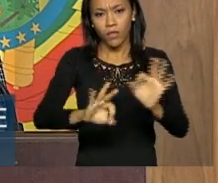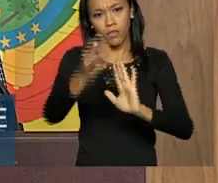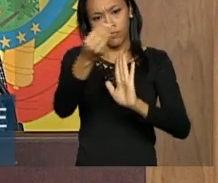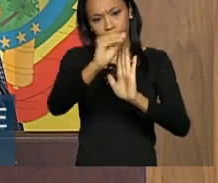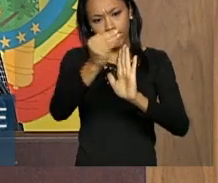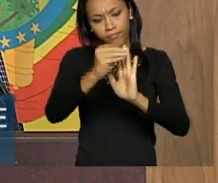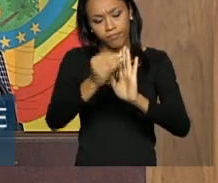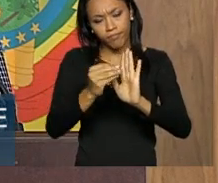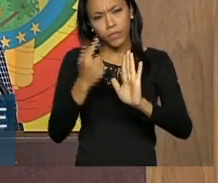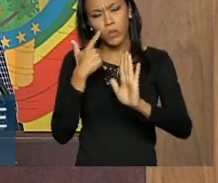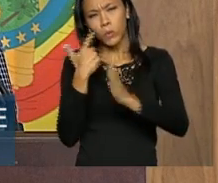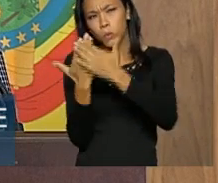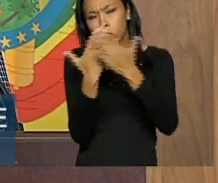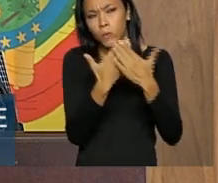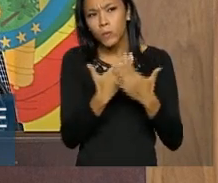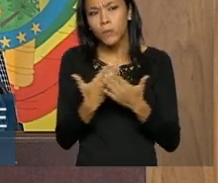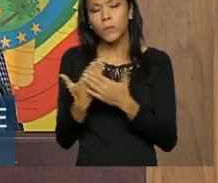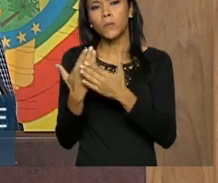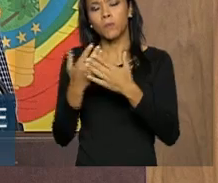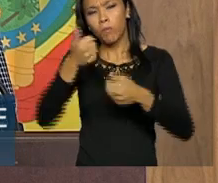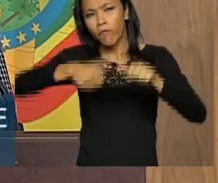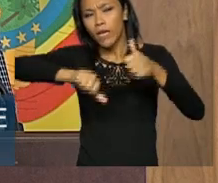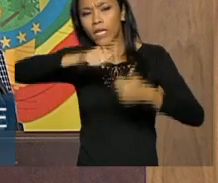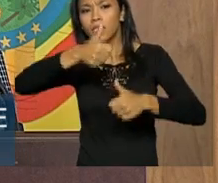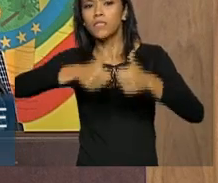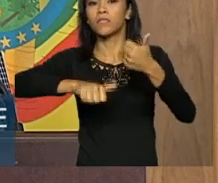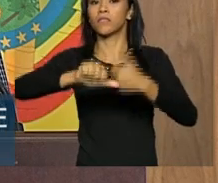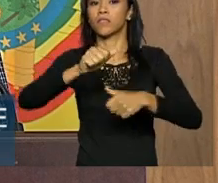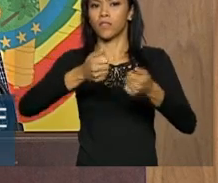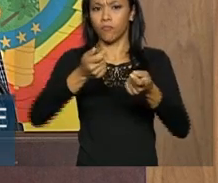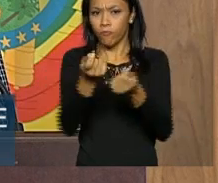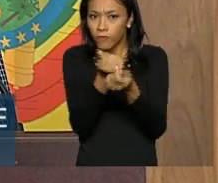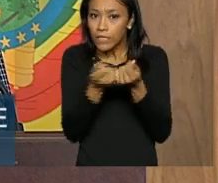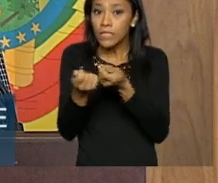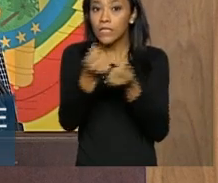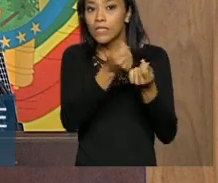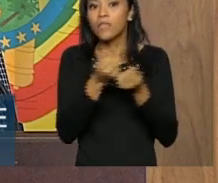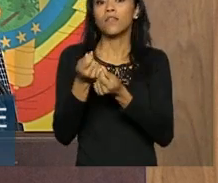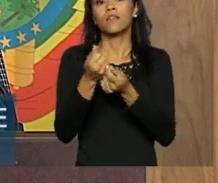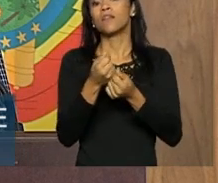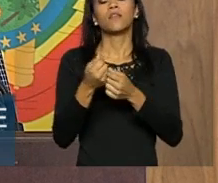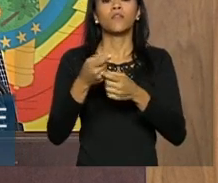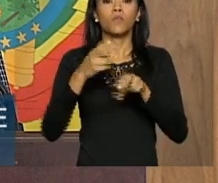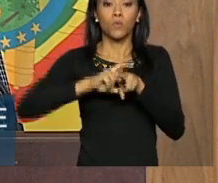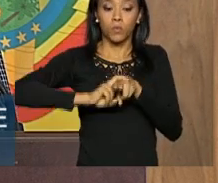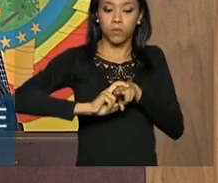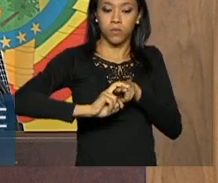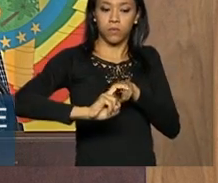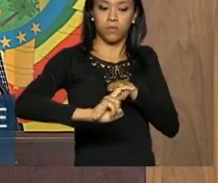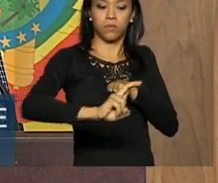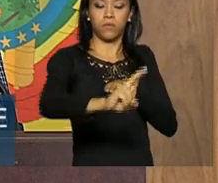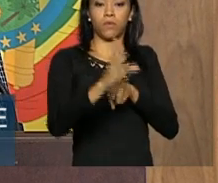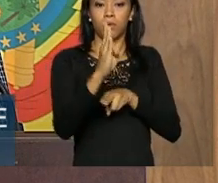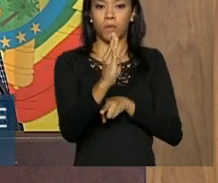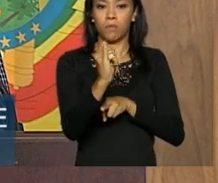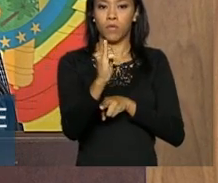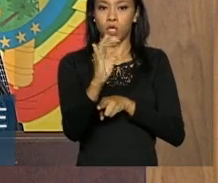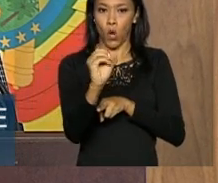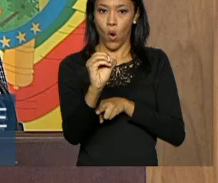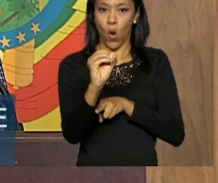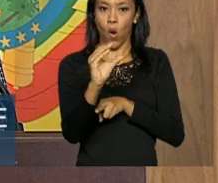a avaliação econômico-financeira do projeto do Corredor Ferroviário Bioceânico